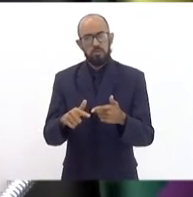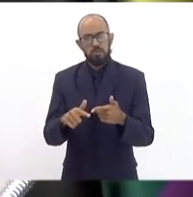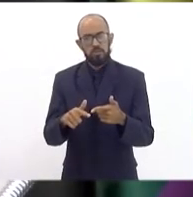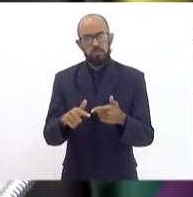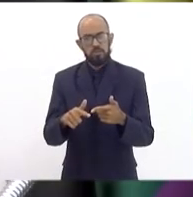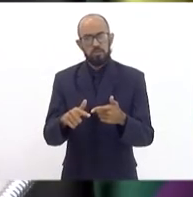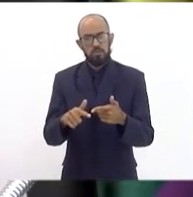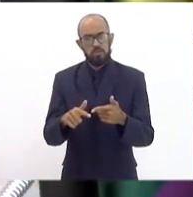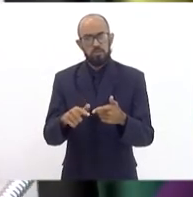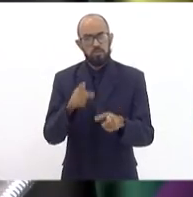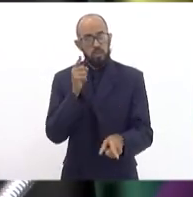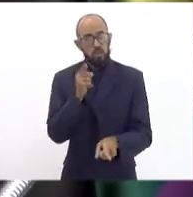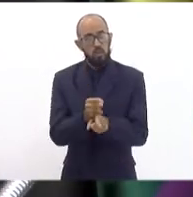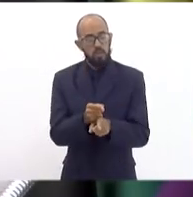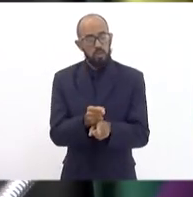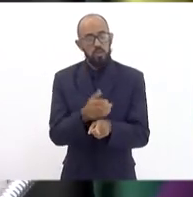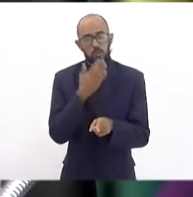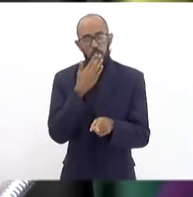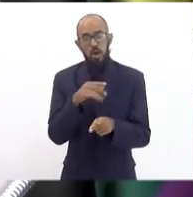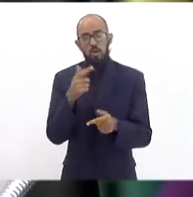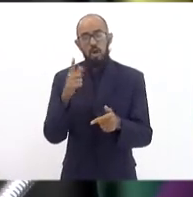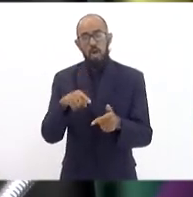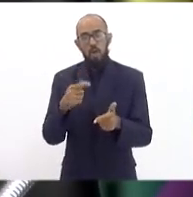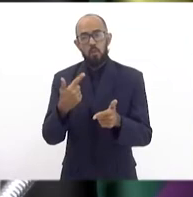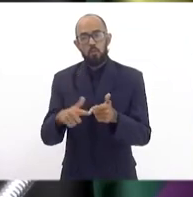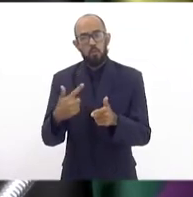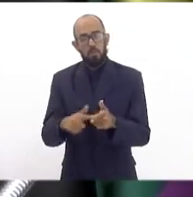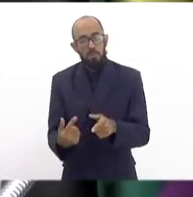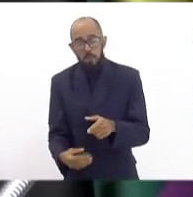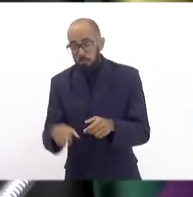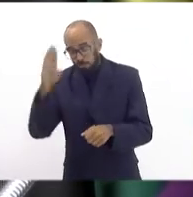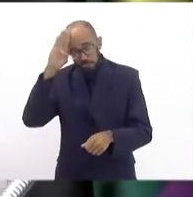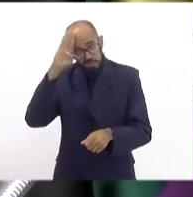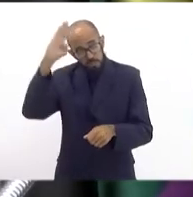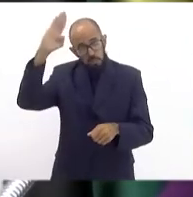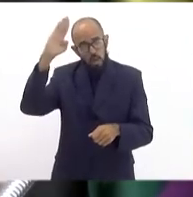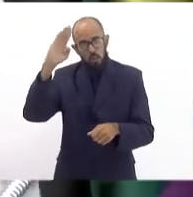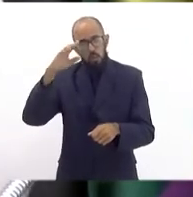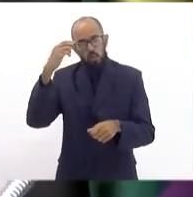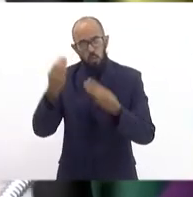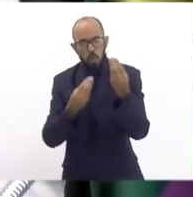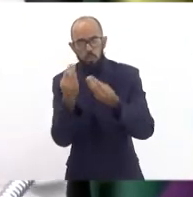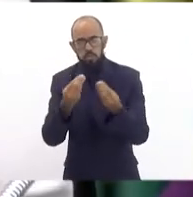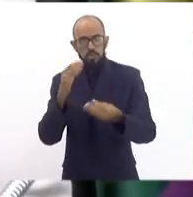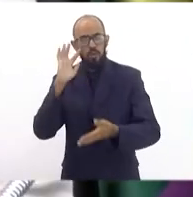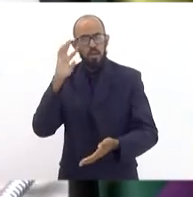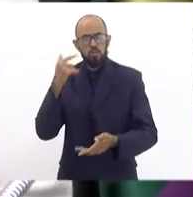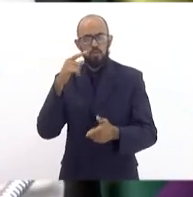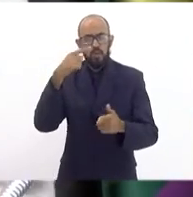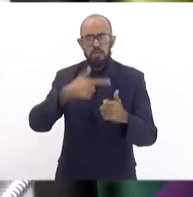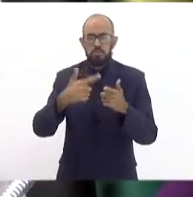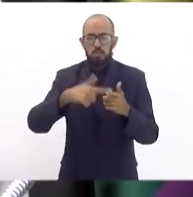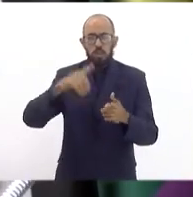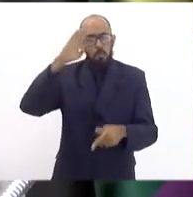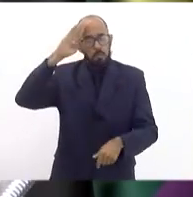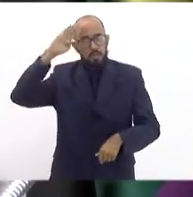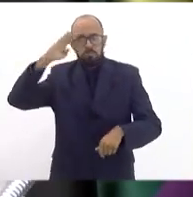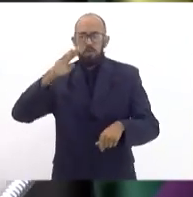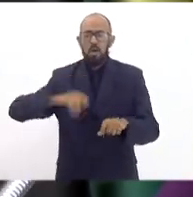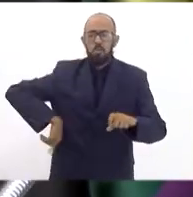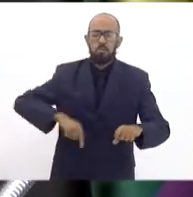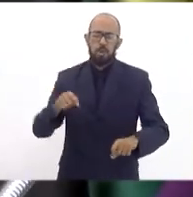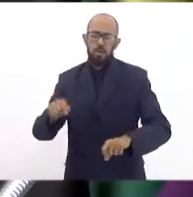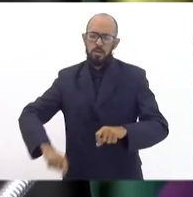identificando causas. E identificadas as causas, como é que nós vamos eliminar essas causas para evitar que